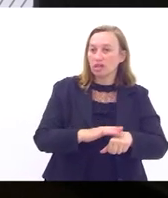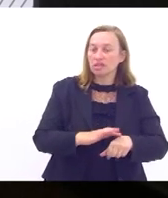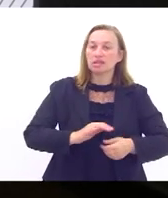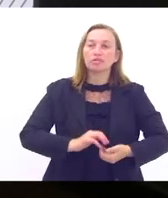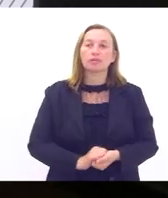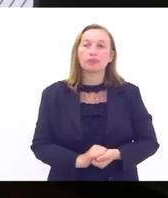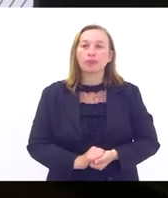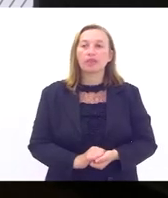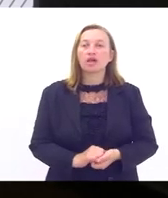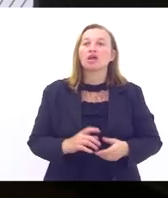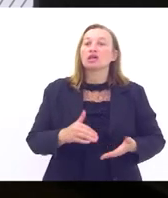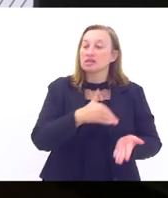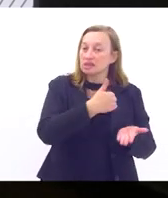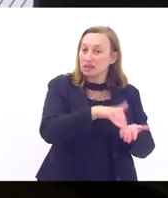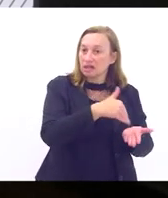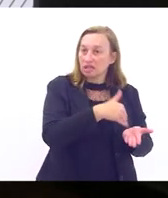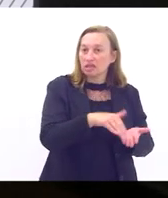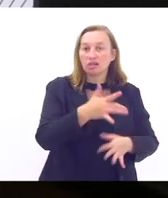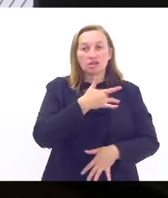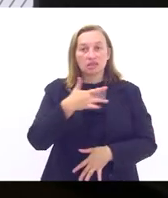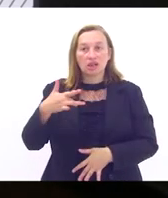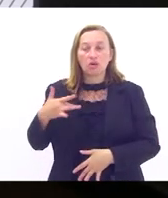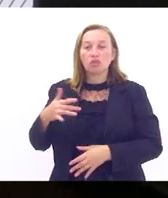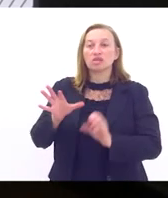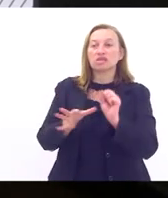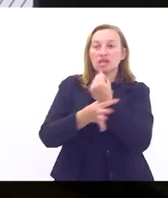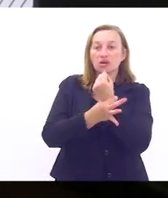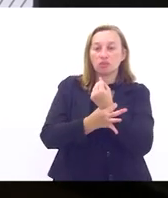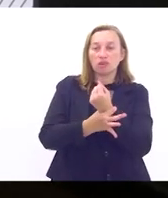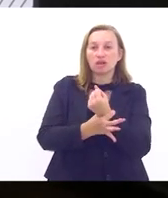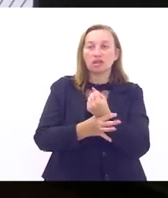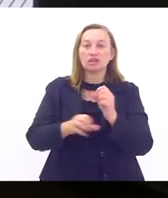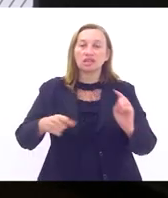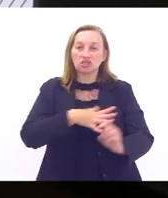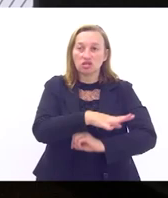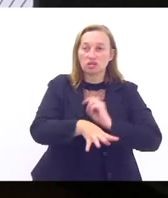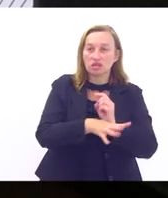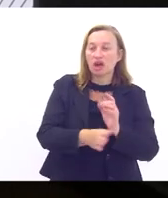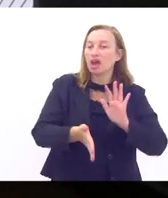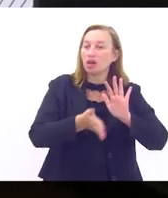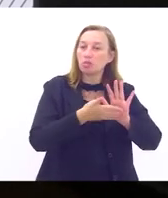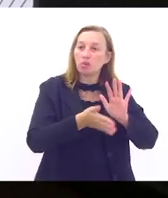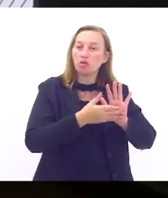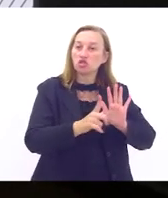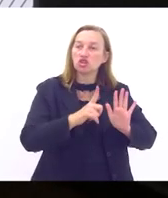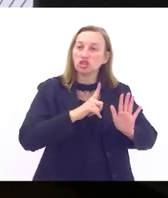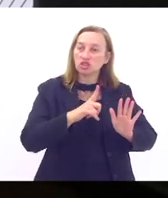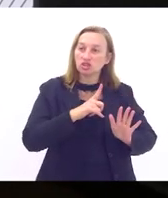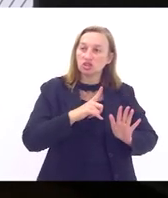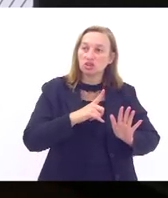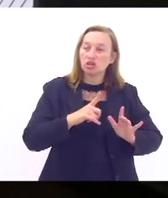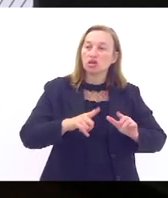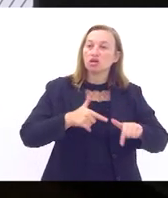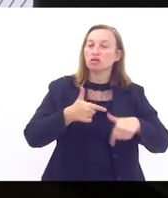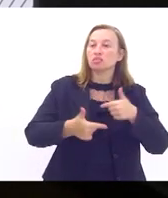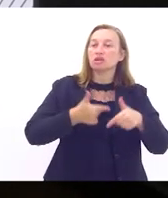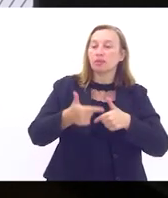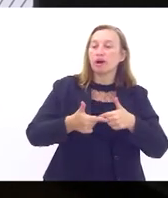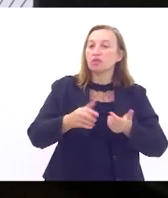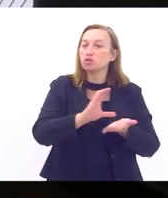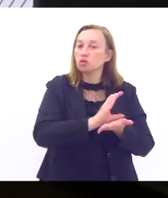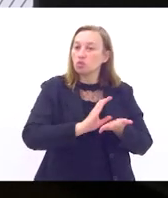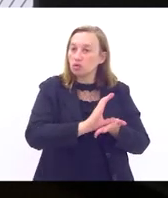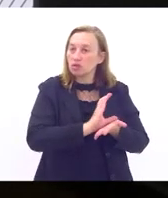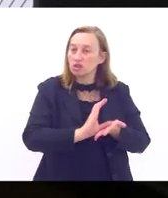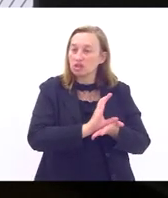entre as secretarias de saúde, segurança e assistência, que é a proposta que a gente tinha da atuação no Conselho, com